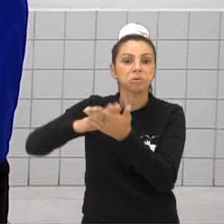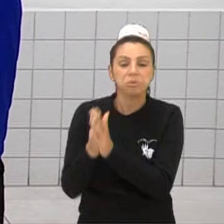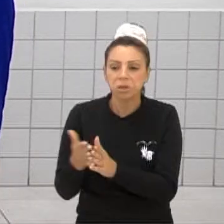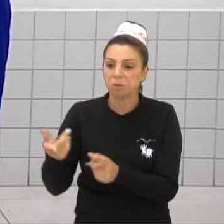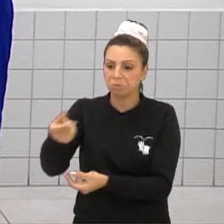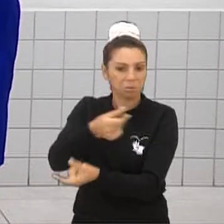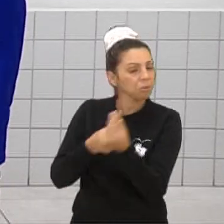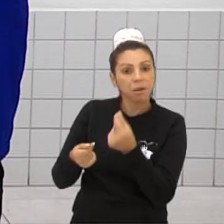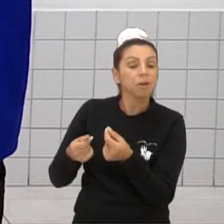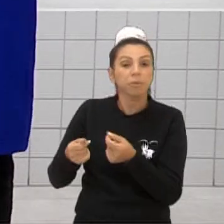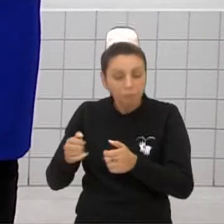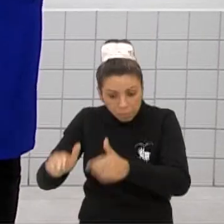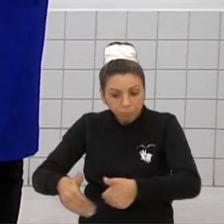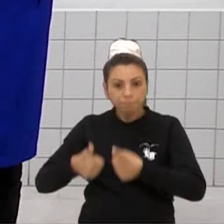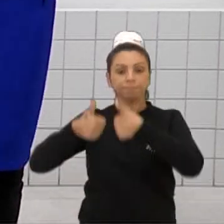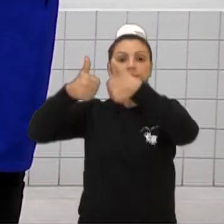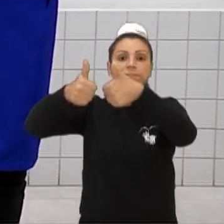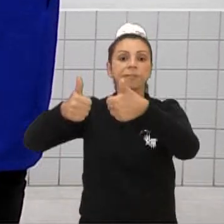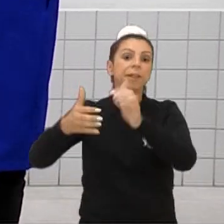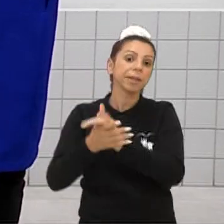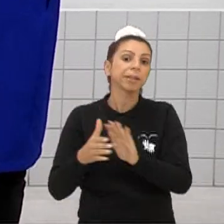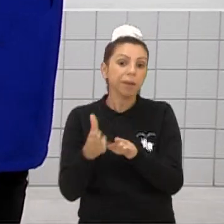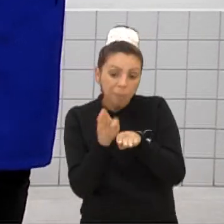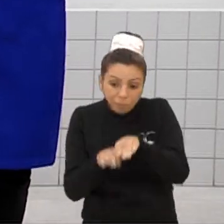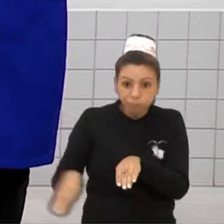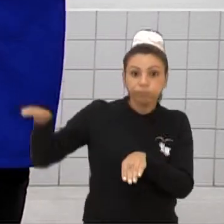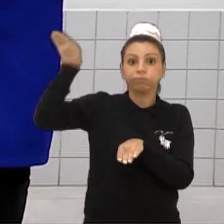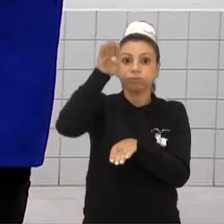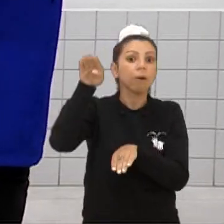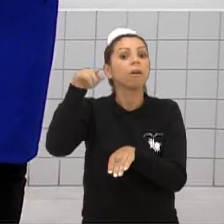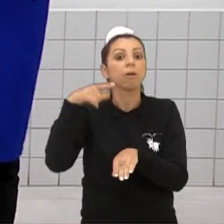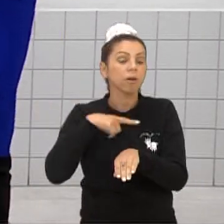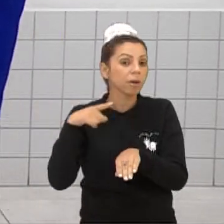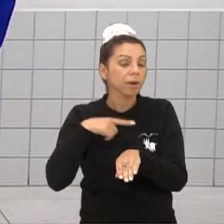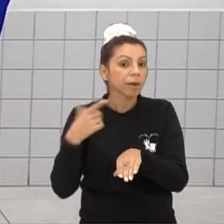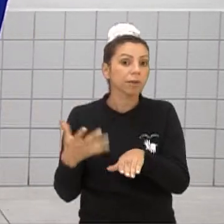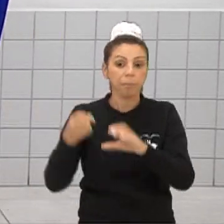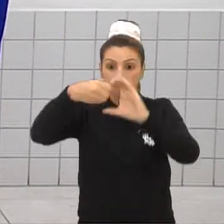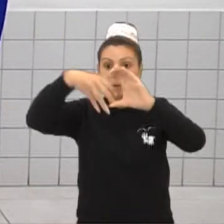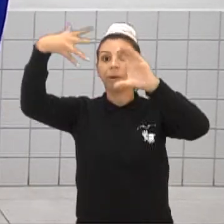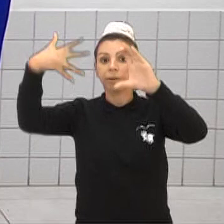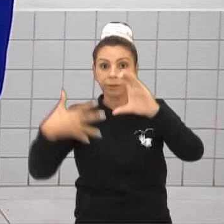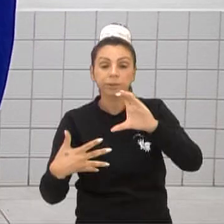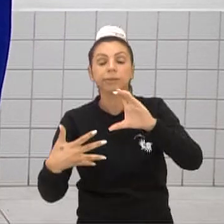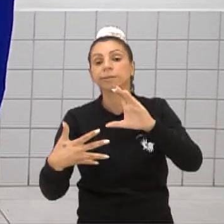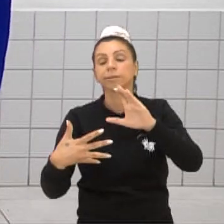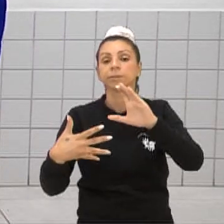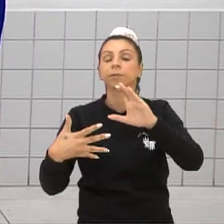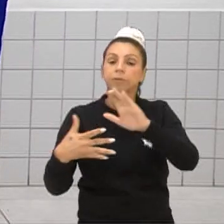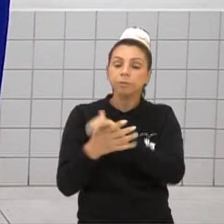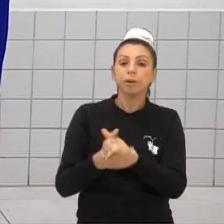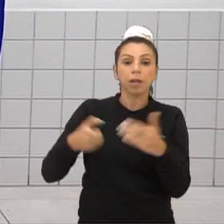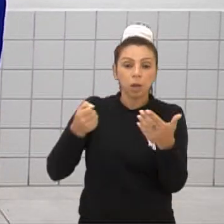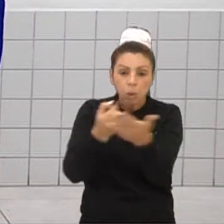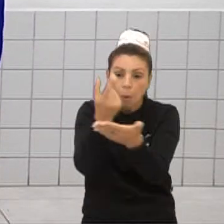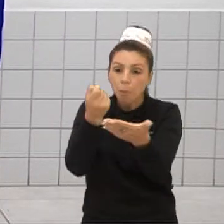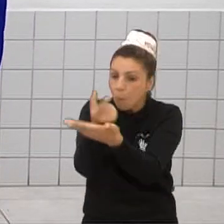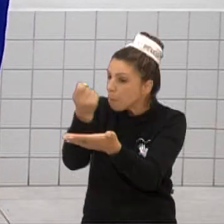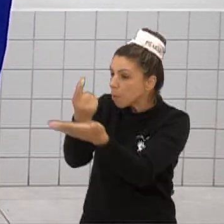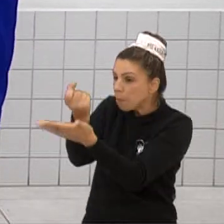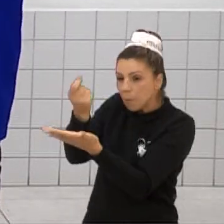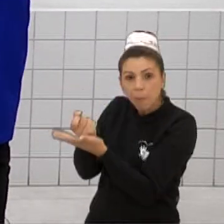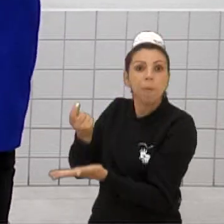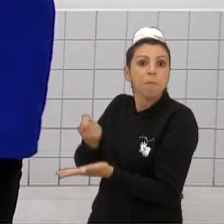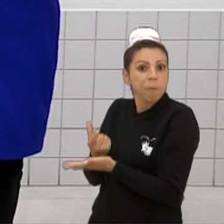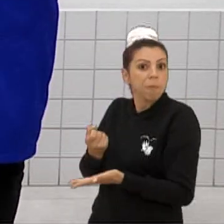socialmente falando. Então, ele se cresceu como uma superpotência. Então, uma das características foi um grande consumo de coisas.